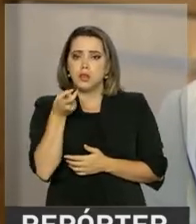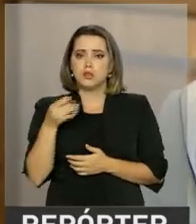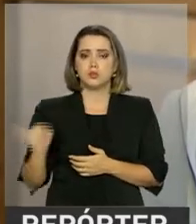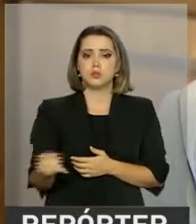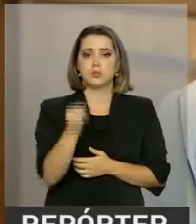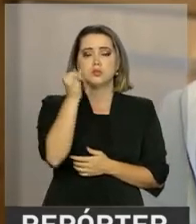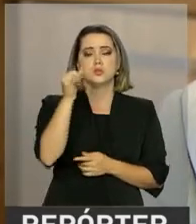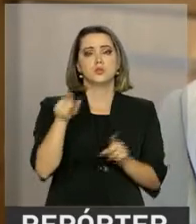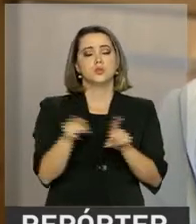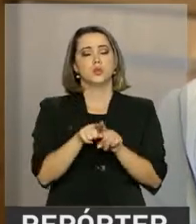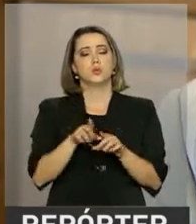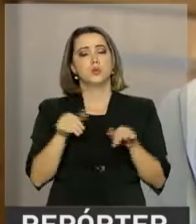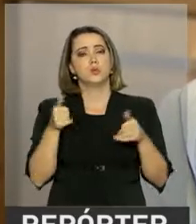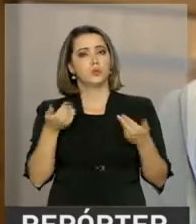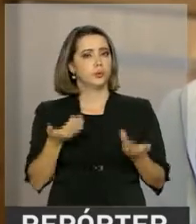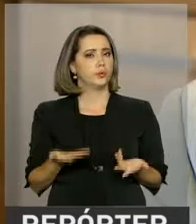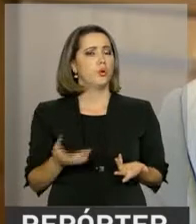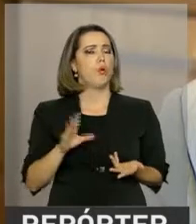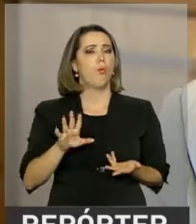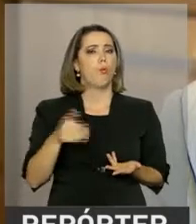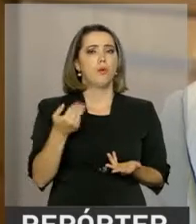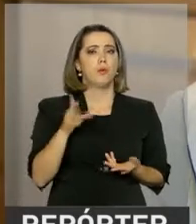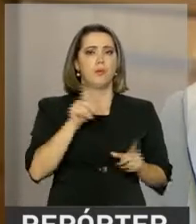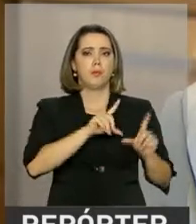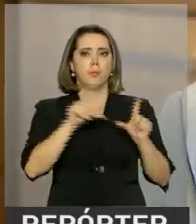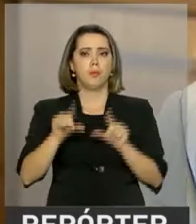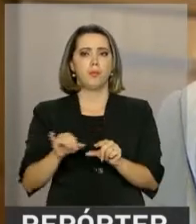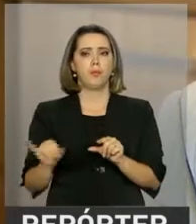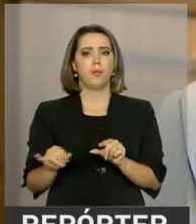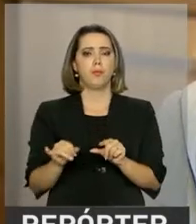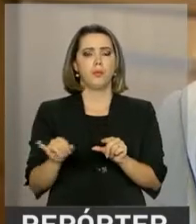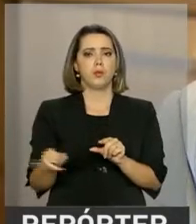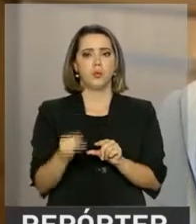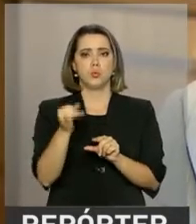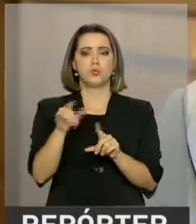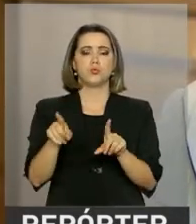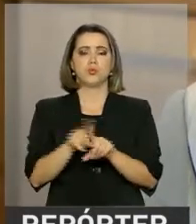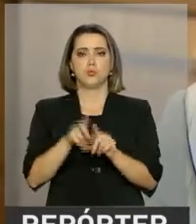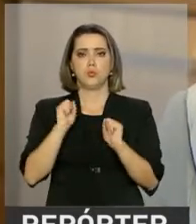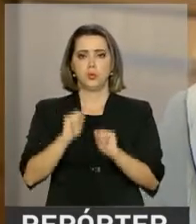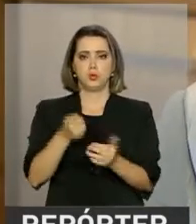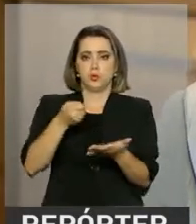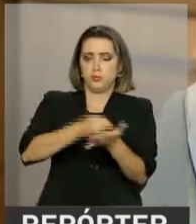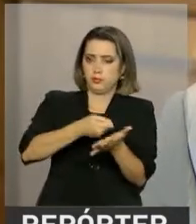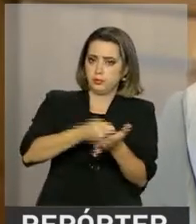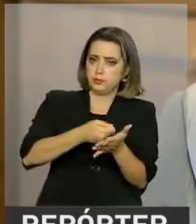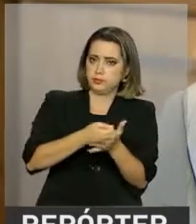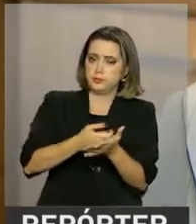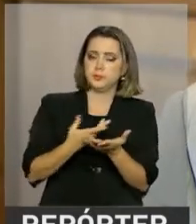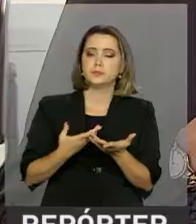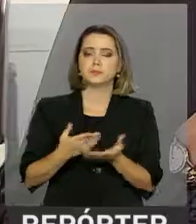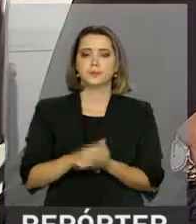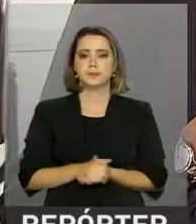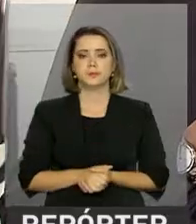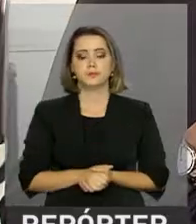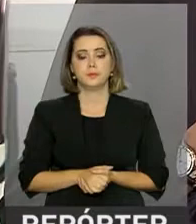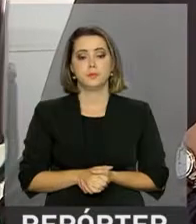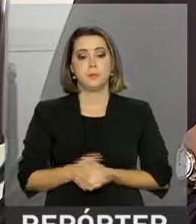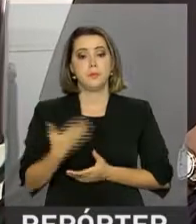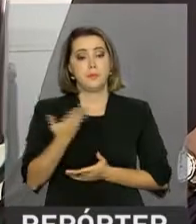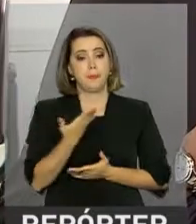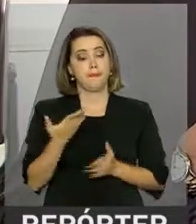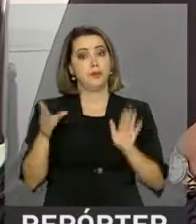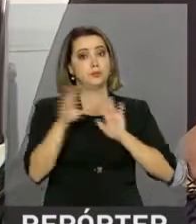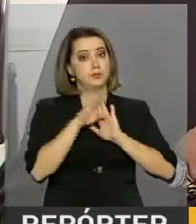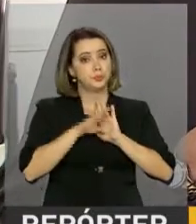juros ou seja aquilo que vai ter o menor impacto no seu pagamento e portanto que ele consiga fazer um bom negócio com a medida